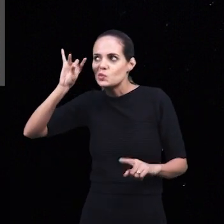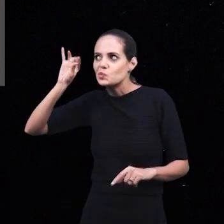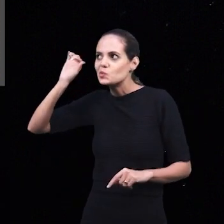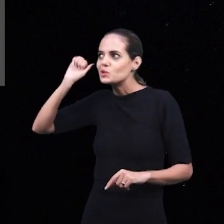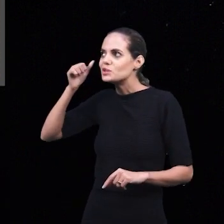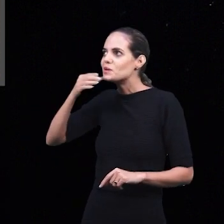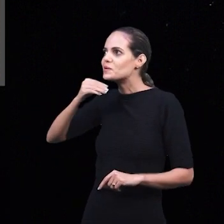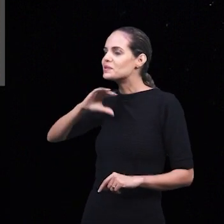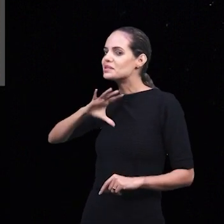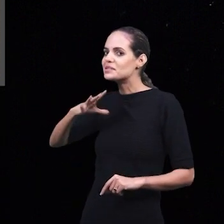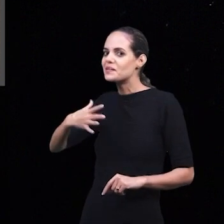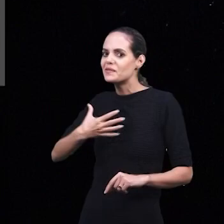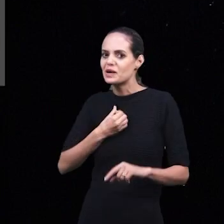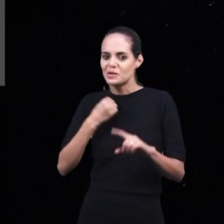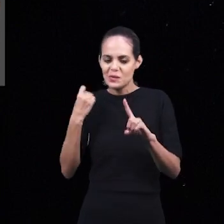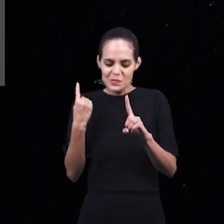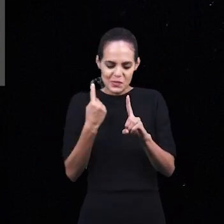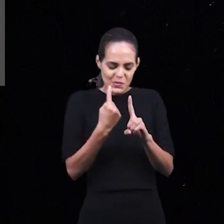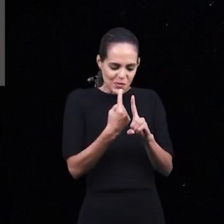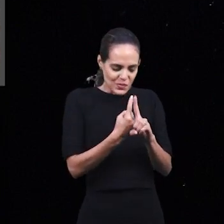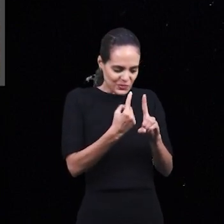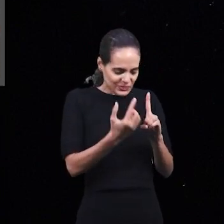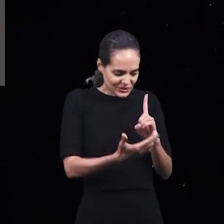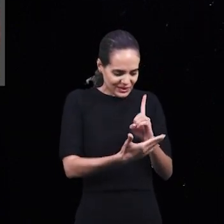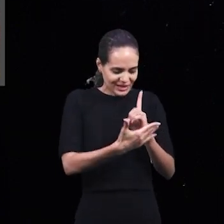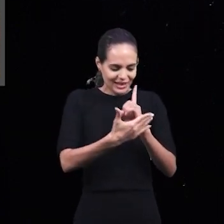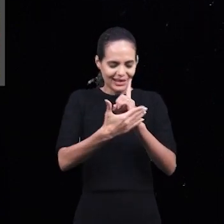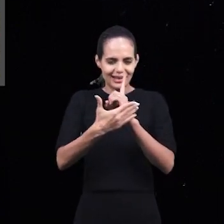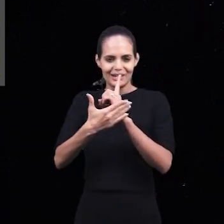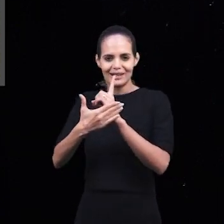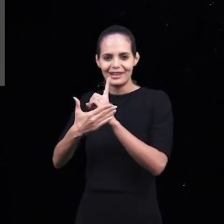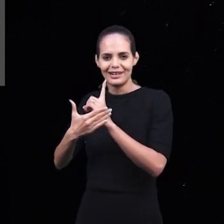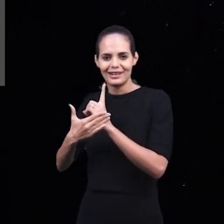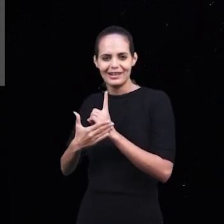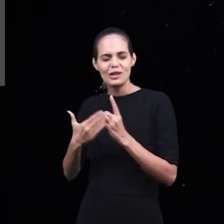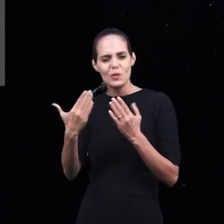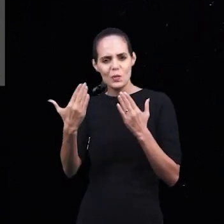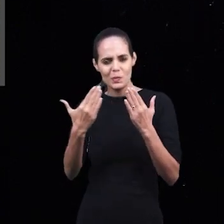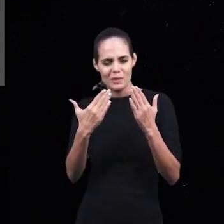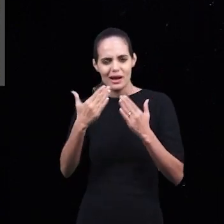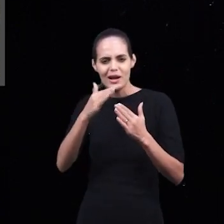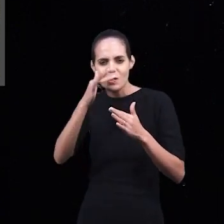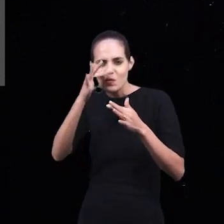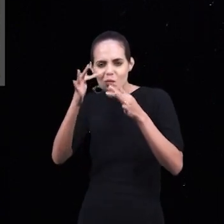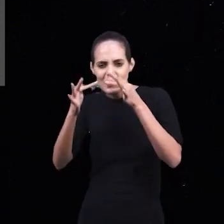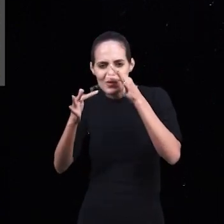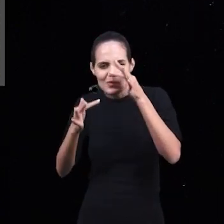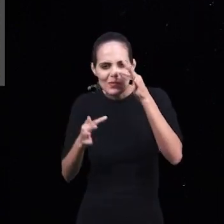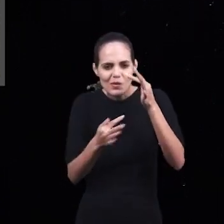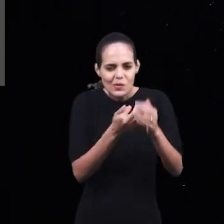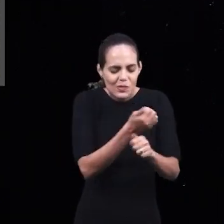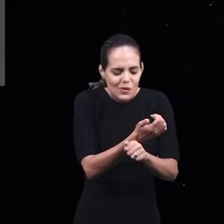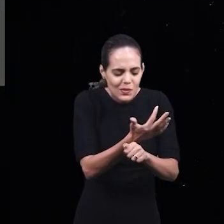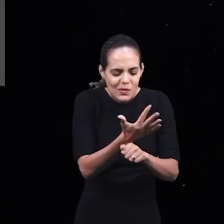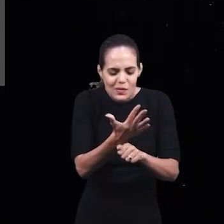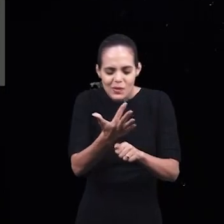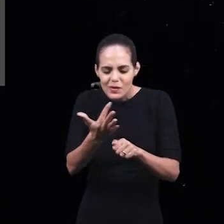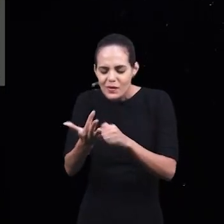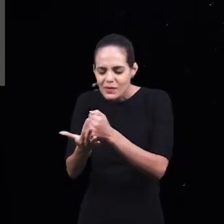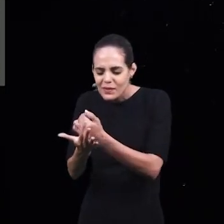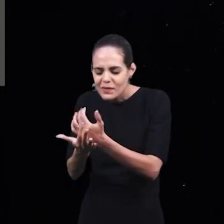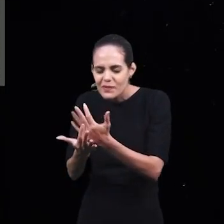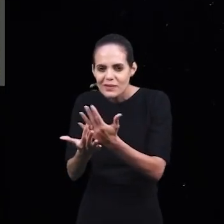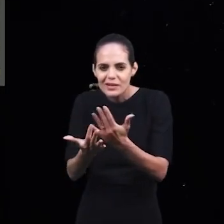Salvador me achou, tal como a flor que no jardim